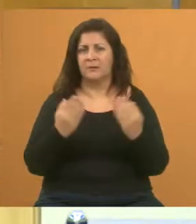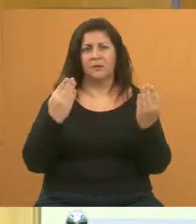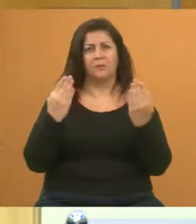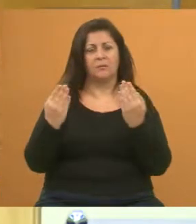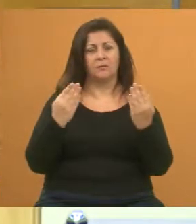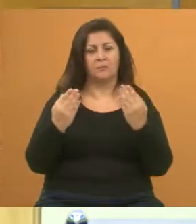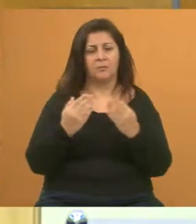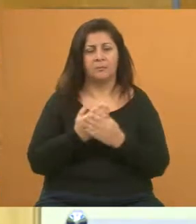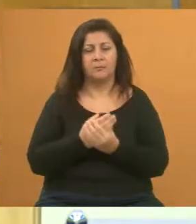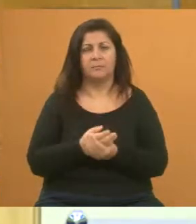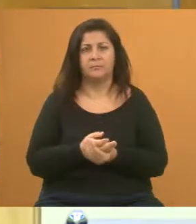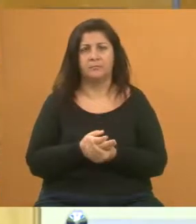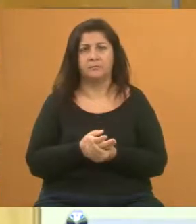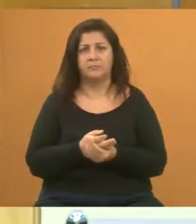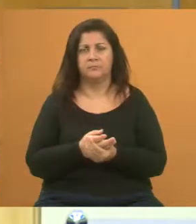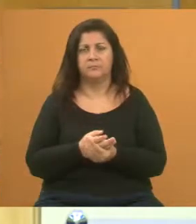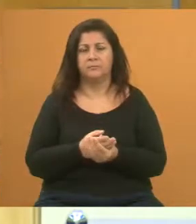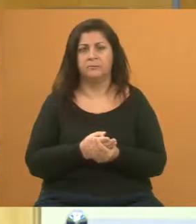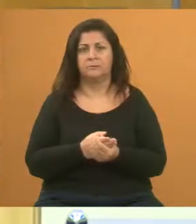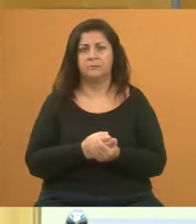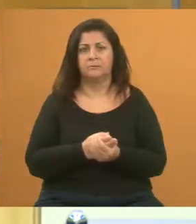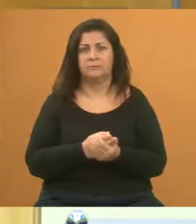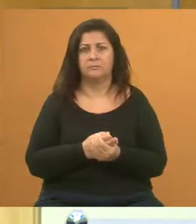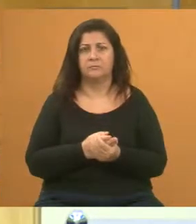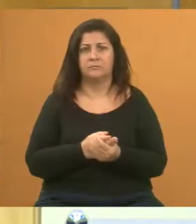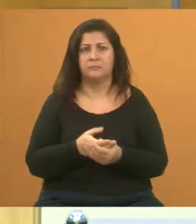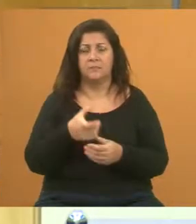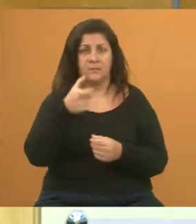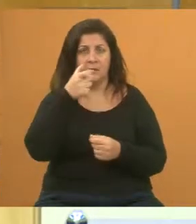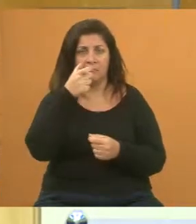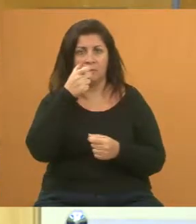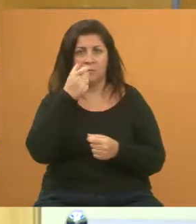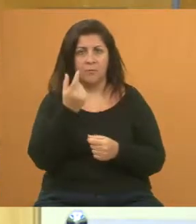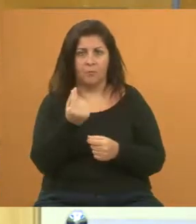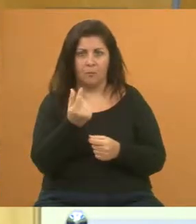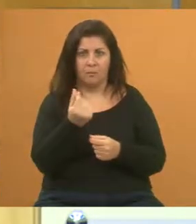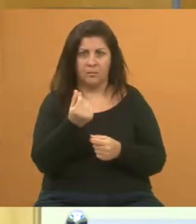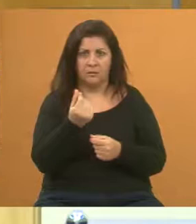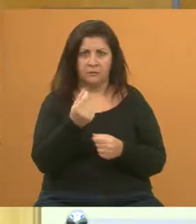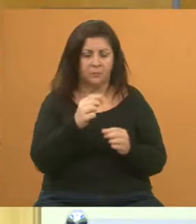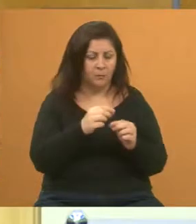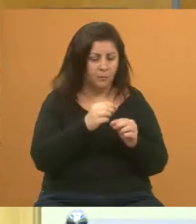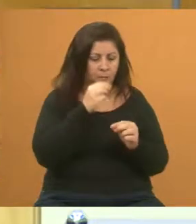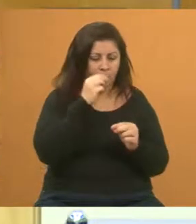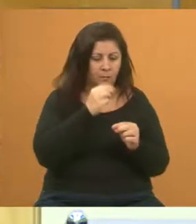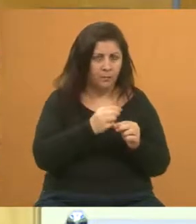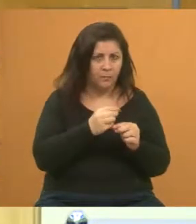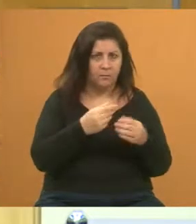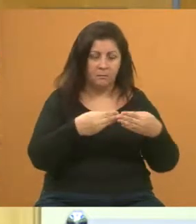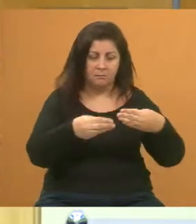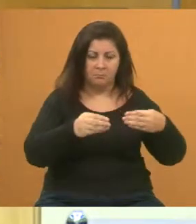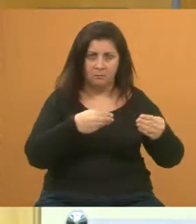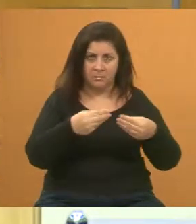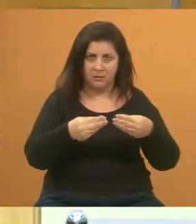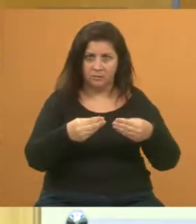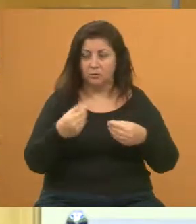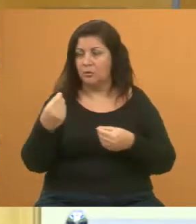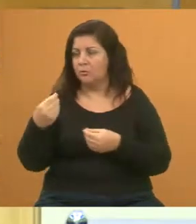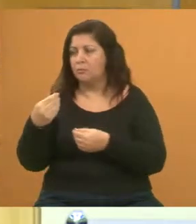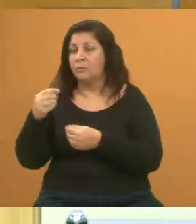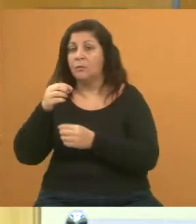comparando, eu fui ver o preço dos canudos plásticos e dos canudos